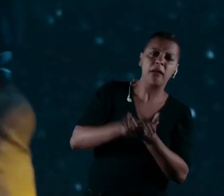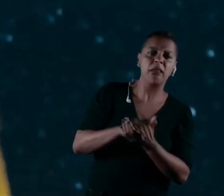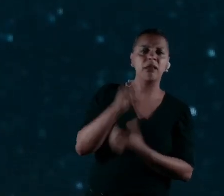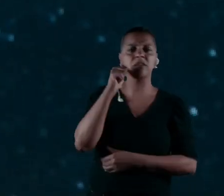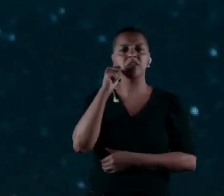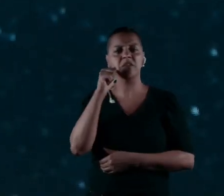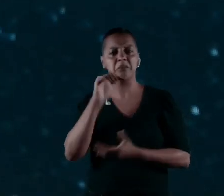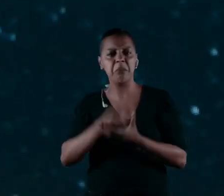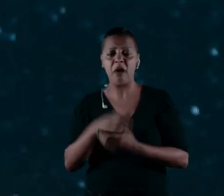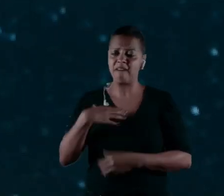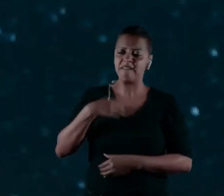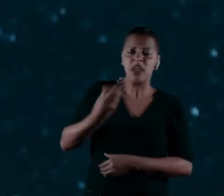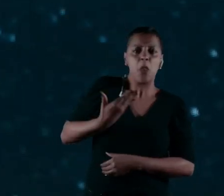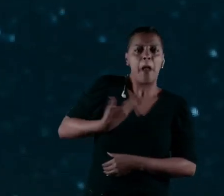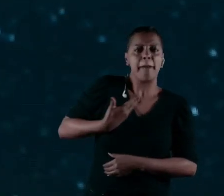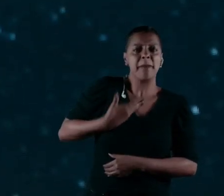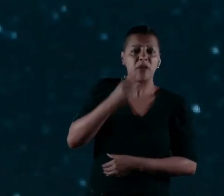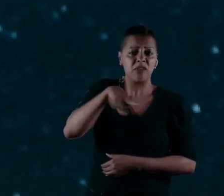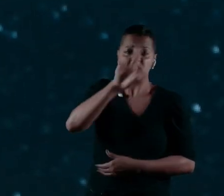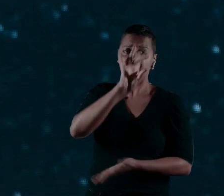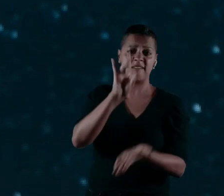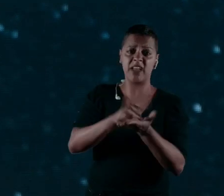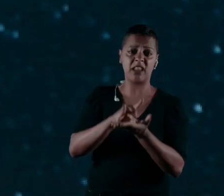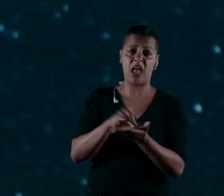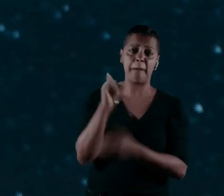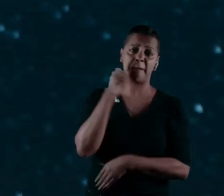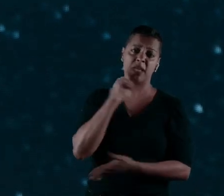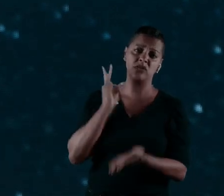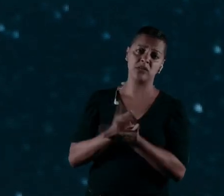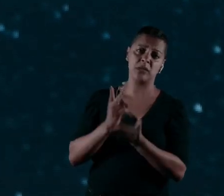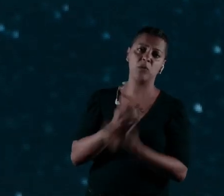um amigo que não seja verdadeiro.